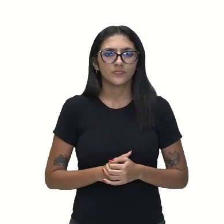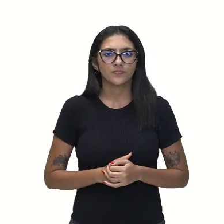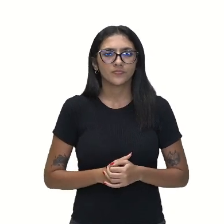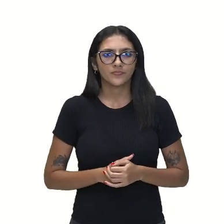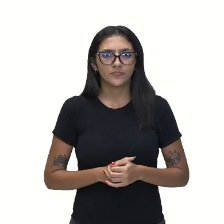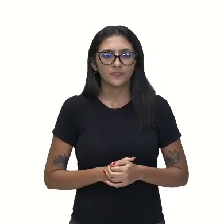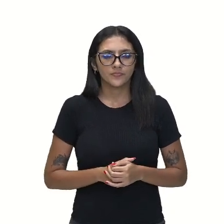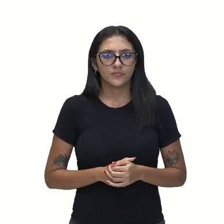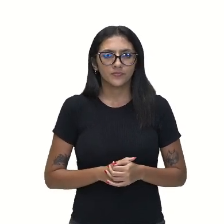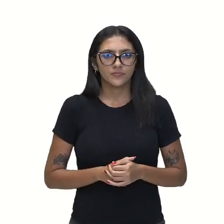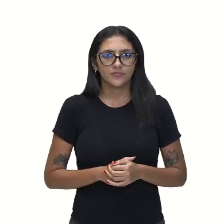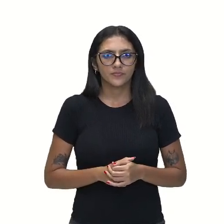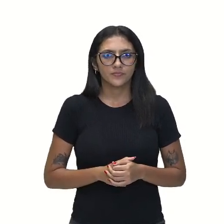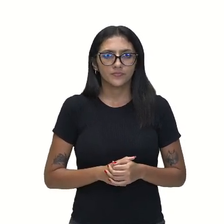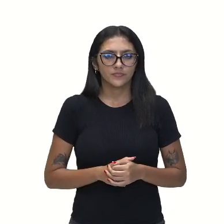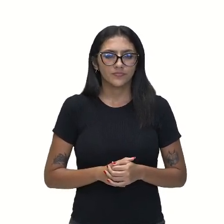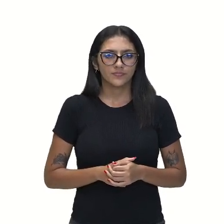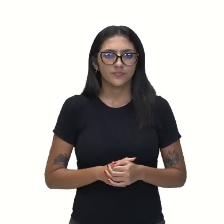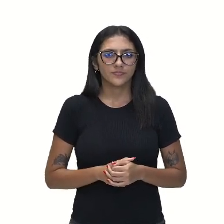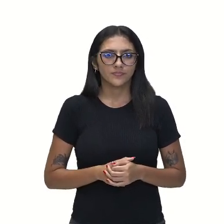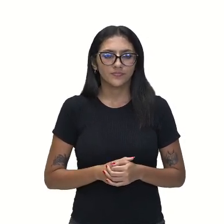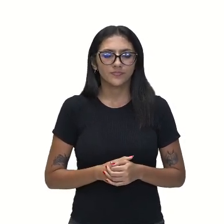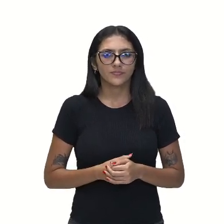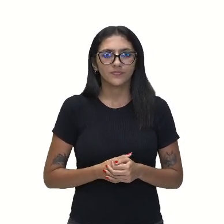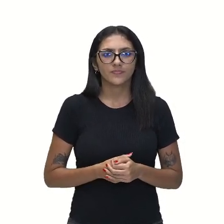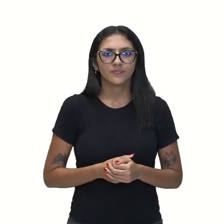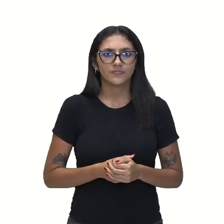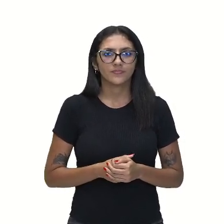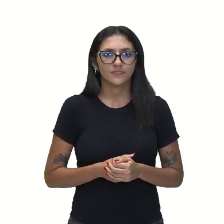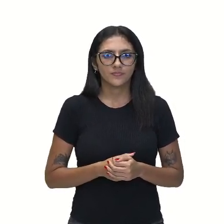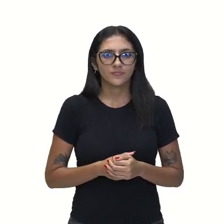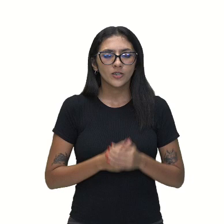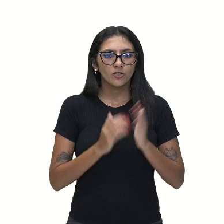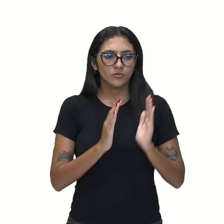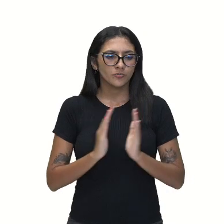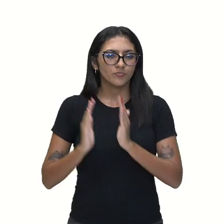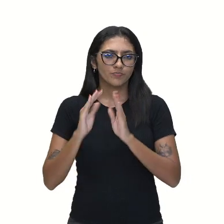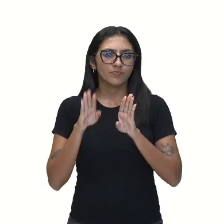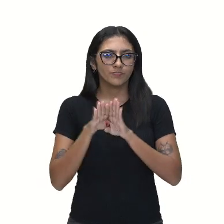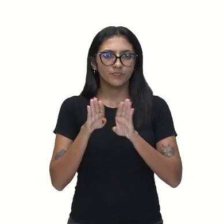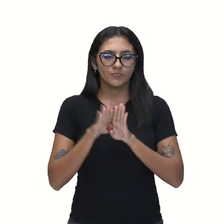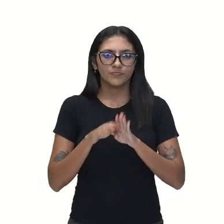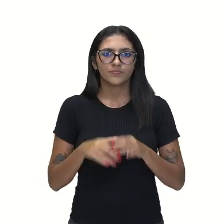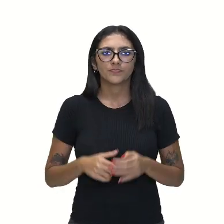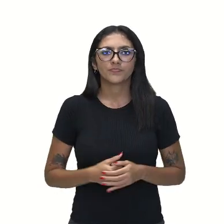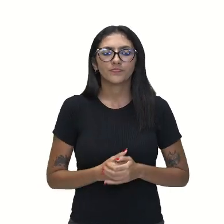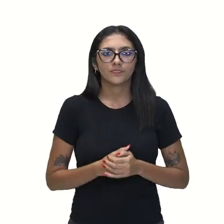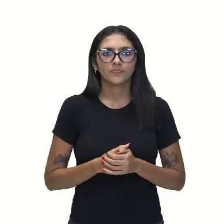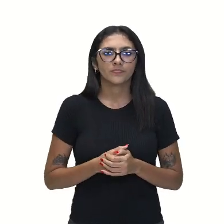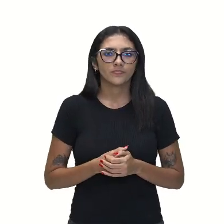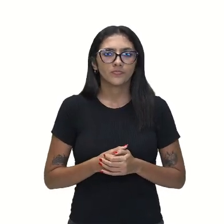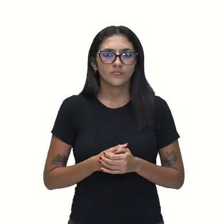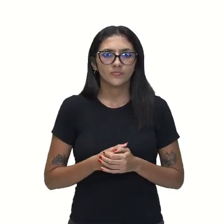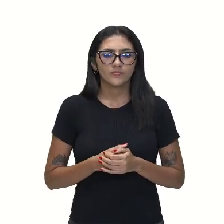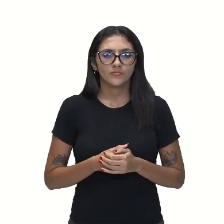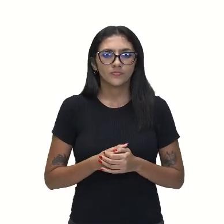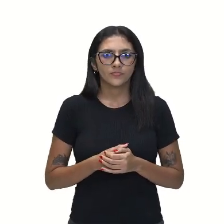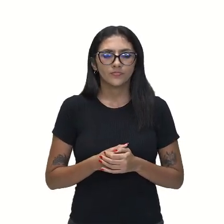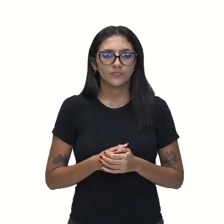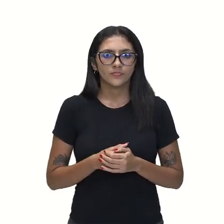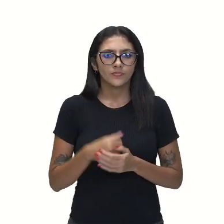aqui. Tudo bem. Mesma coisa aqui do outro lado da equação, ó. Então agora vai ficar